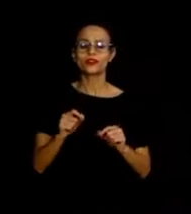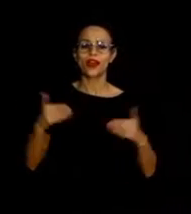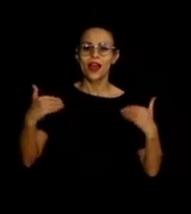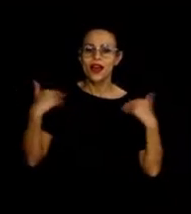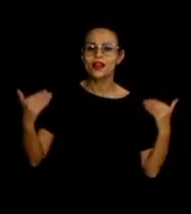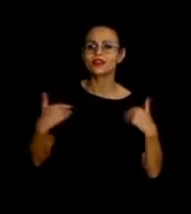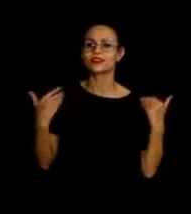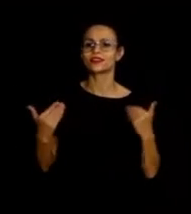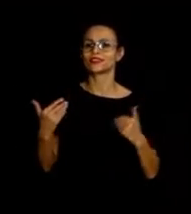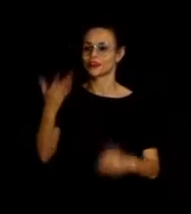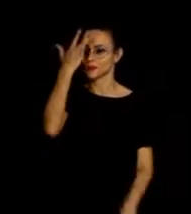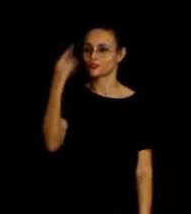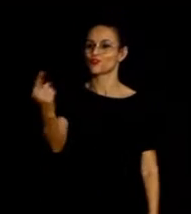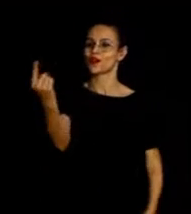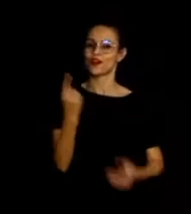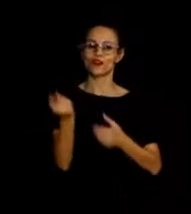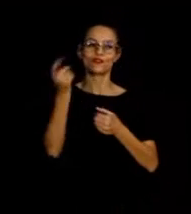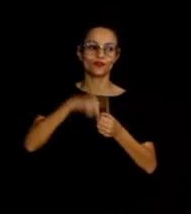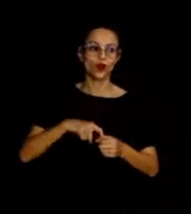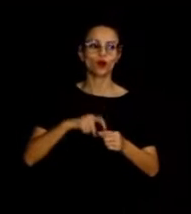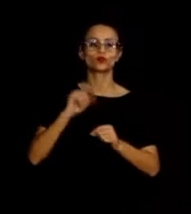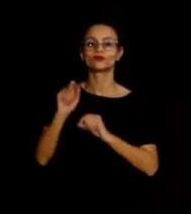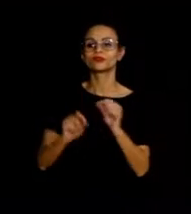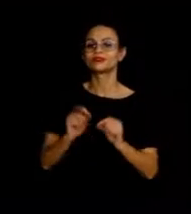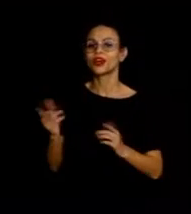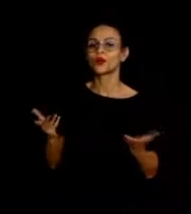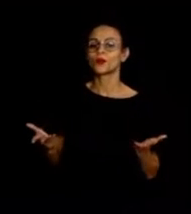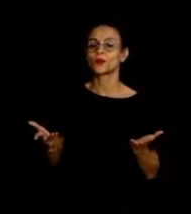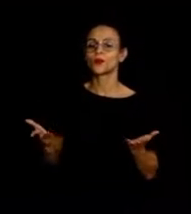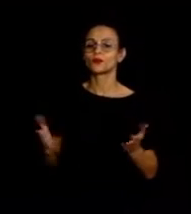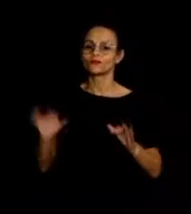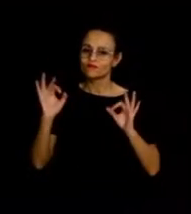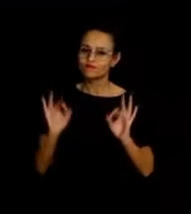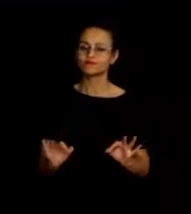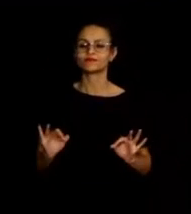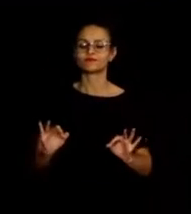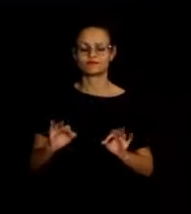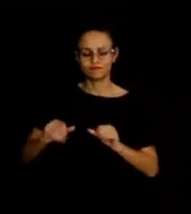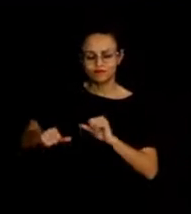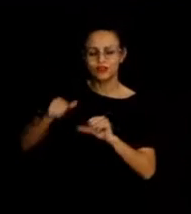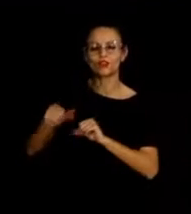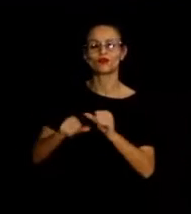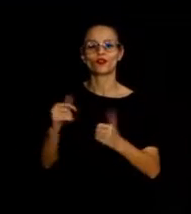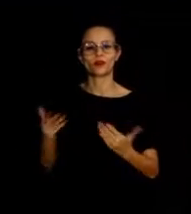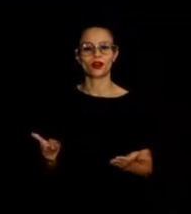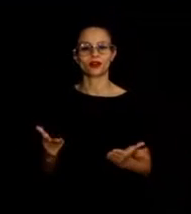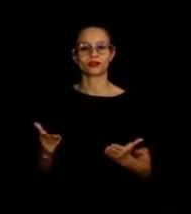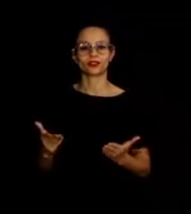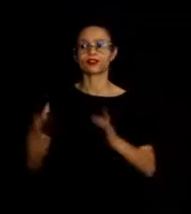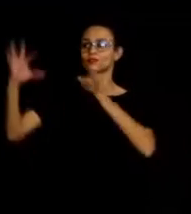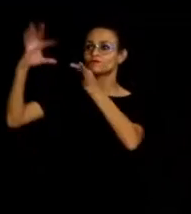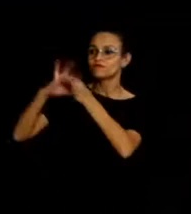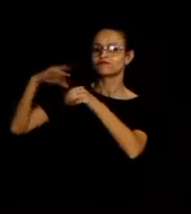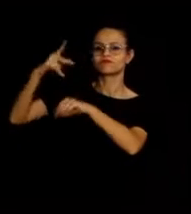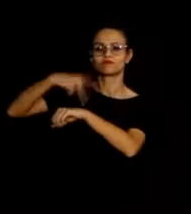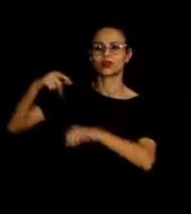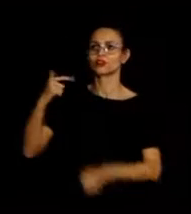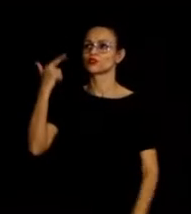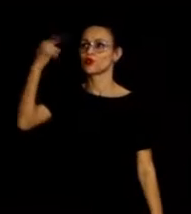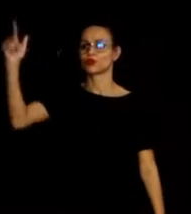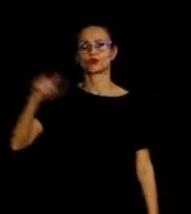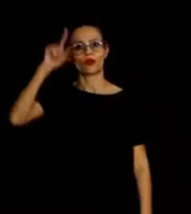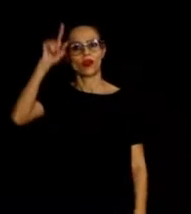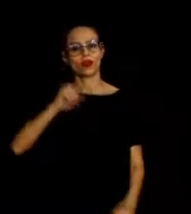alegria no retorno pessoas que voltam e de fato transformadas a internacionalização é